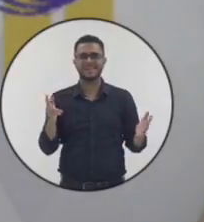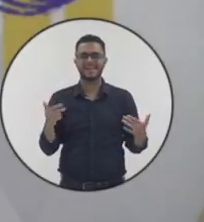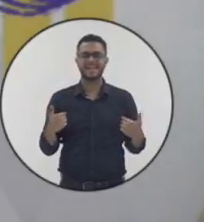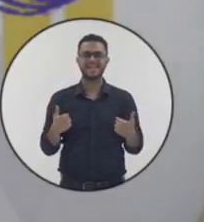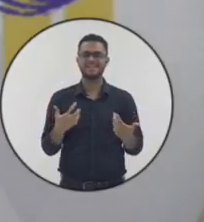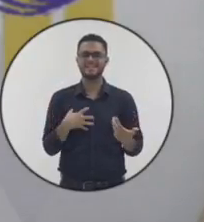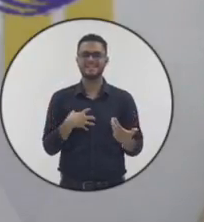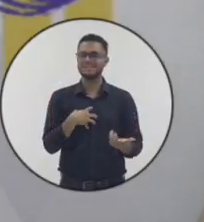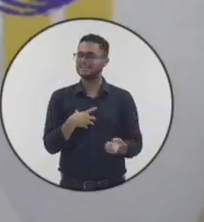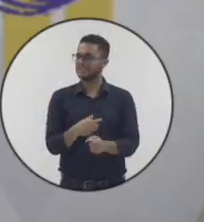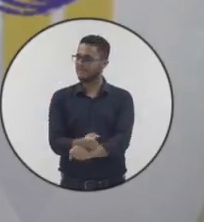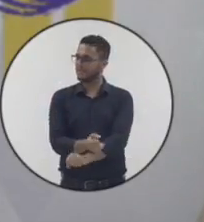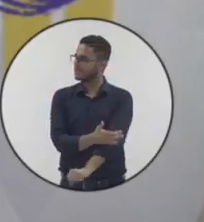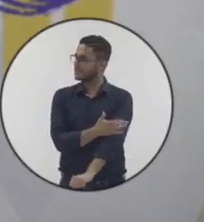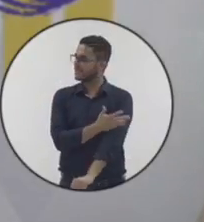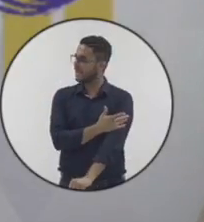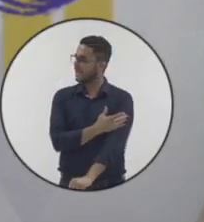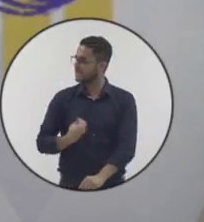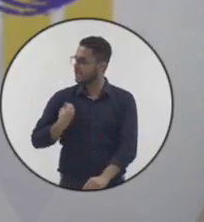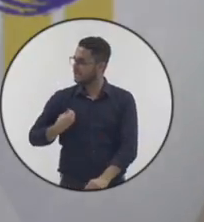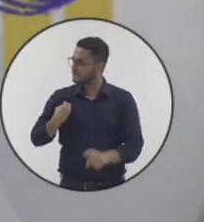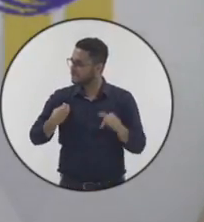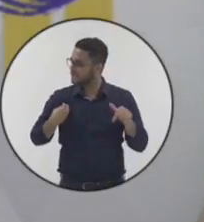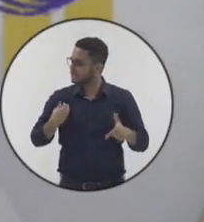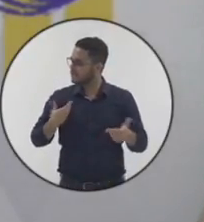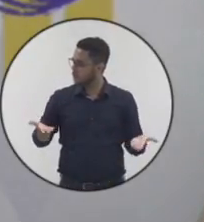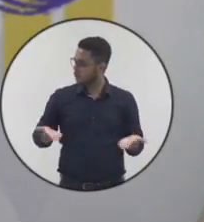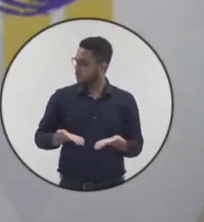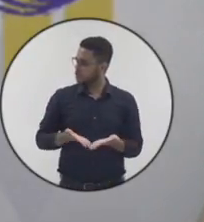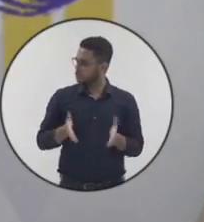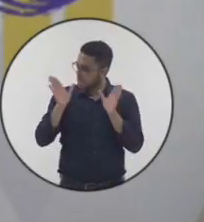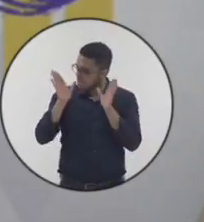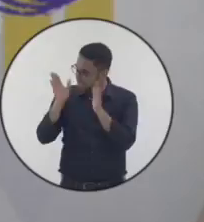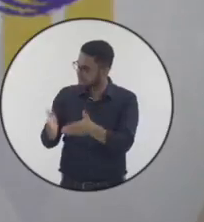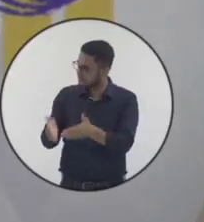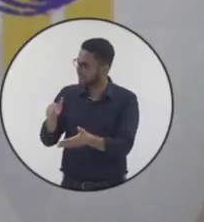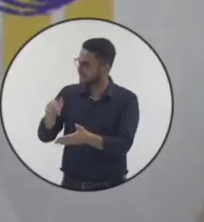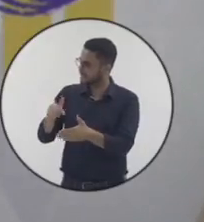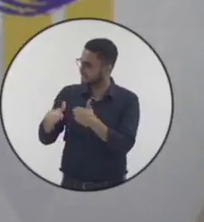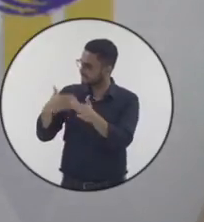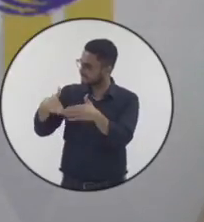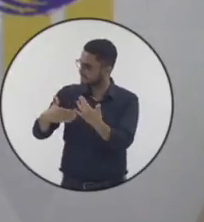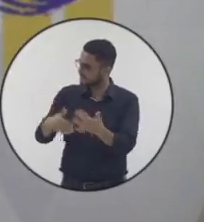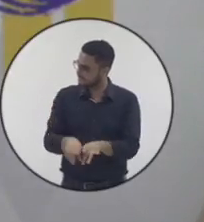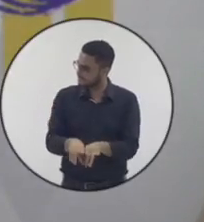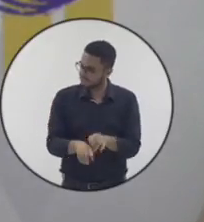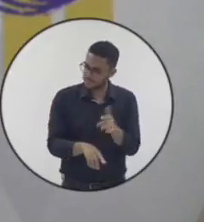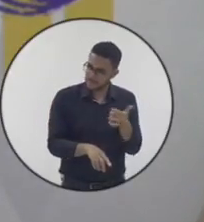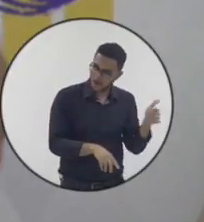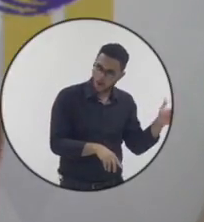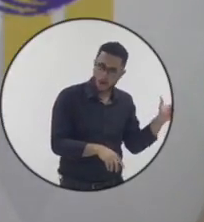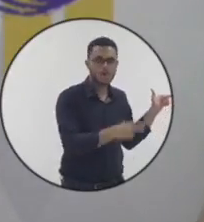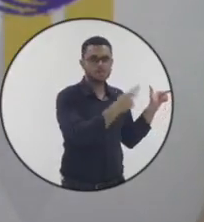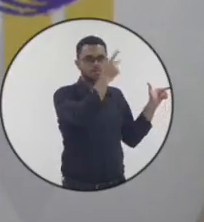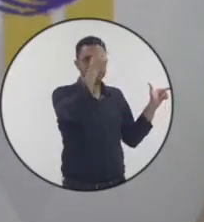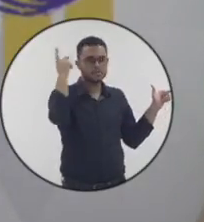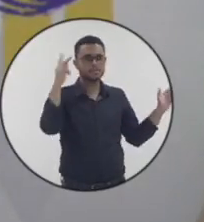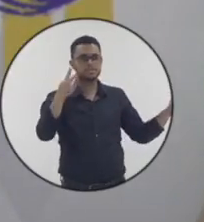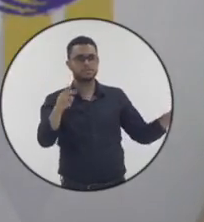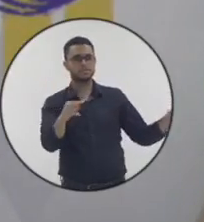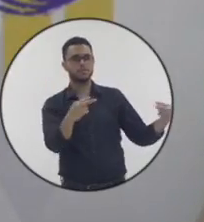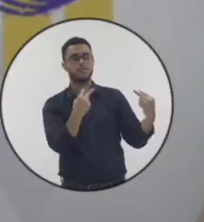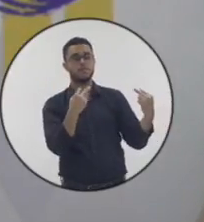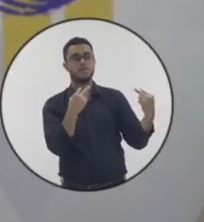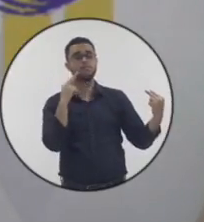muito emocionada de estar aqui hoje, fazendo parte desse processo, né? E tantas outras pessoas que nos assistem, né,